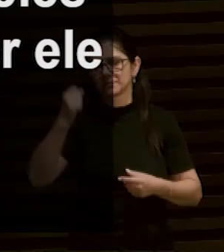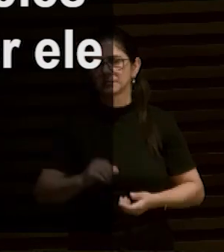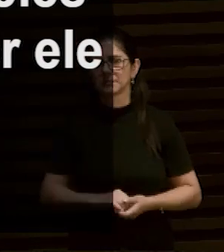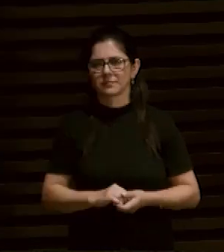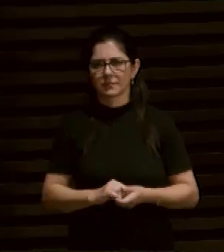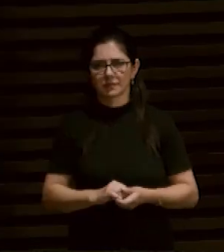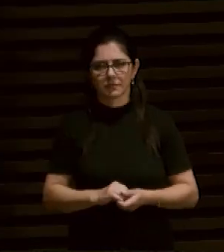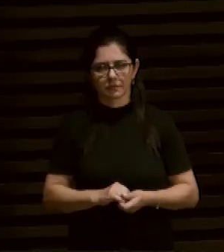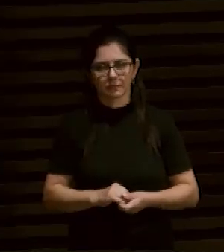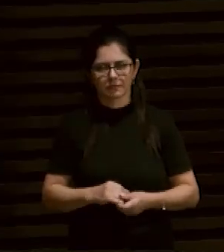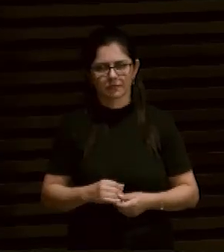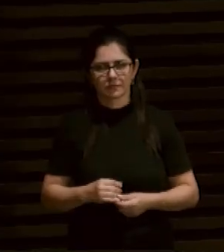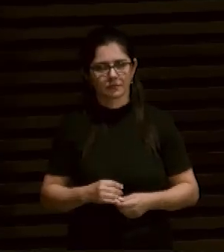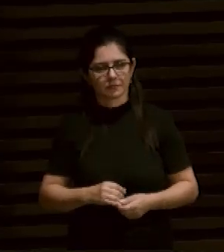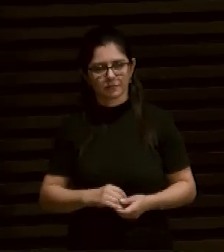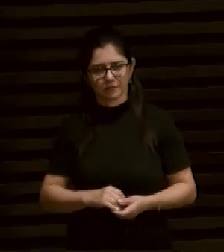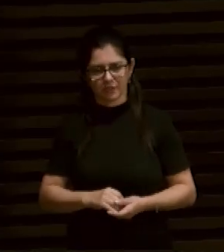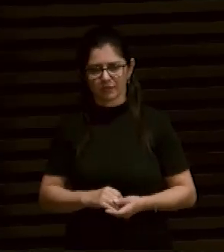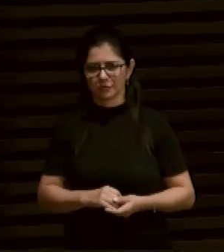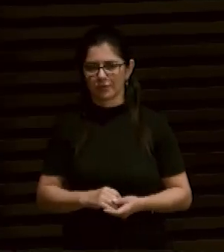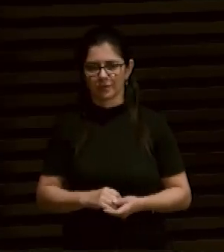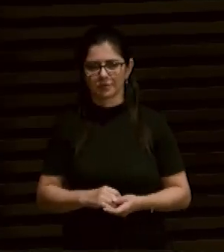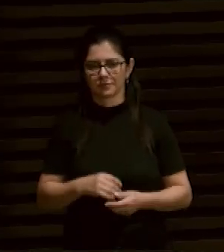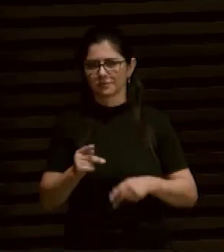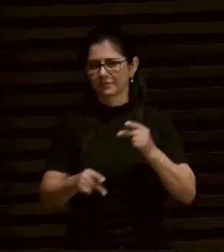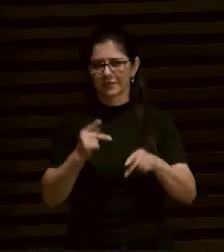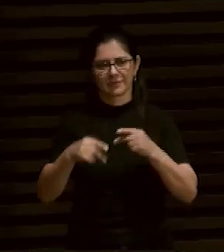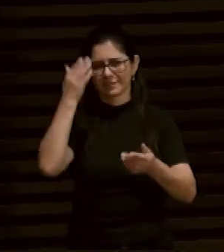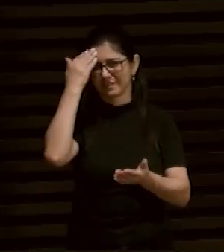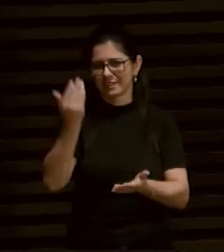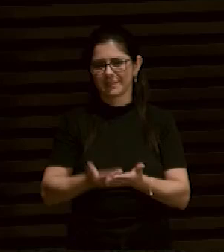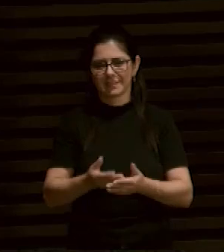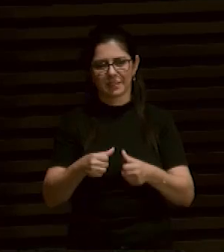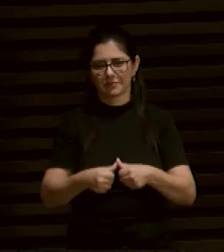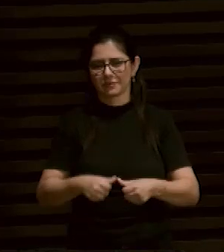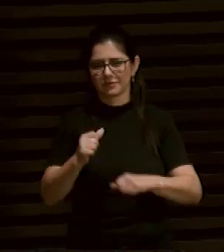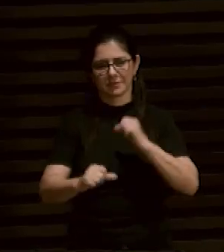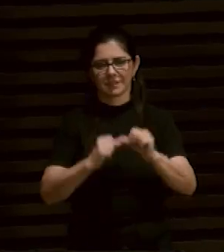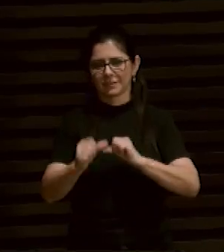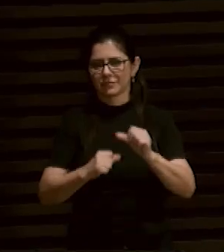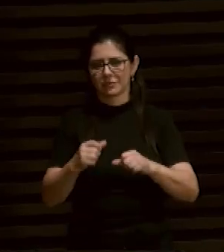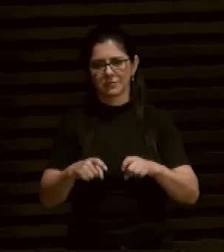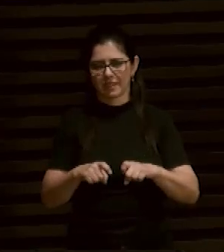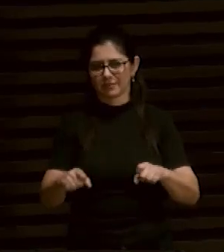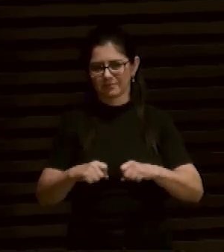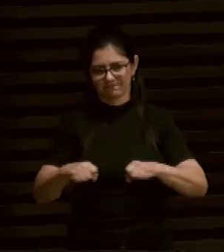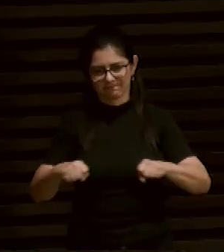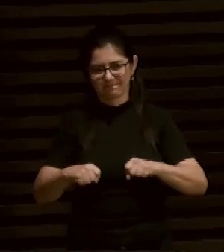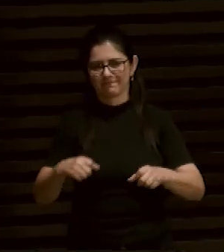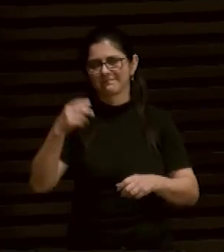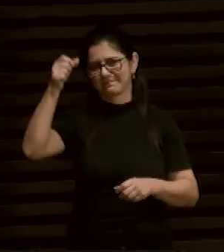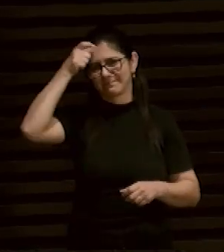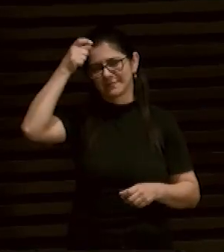de que os descrentes estão amarrados pelo diabo. E estão amarrados mesmo. Mas que tipo de amarra que é essa amarra que Satanás